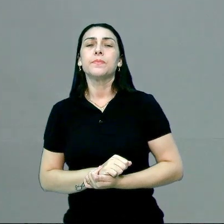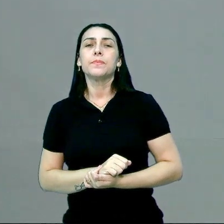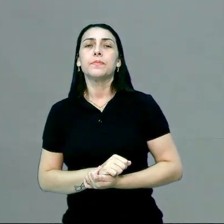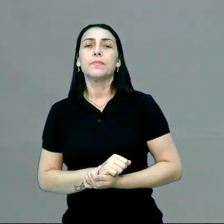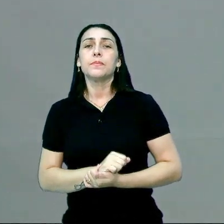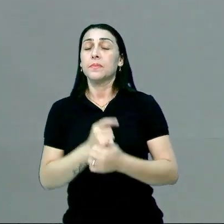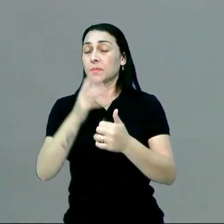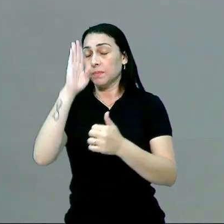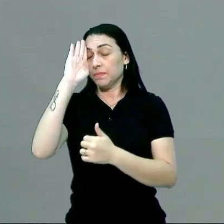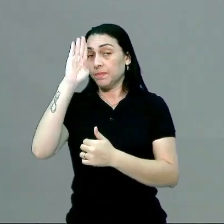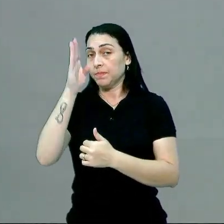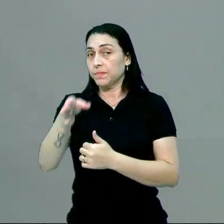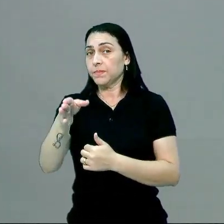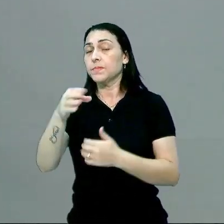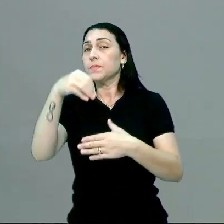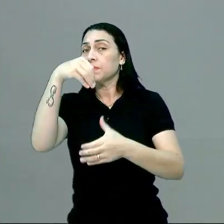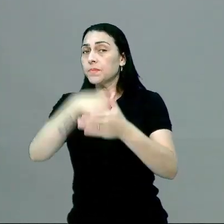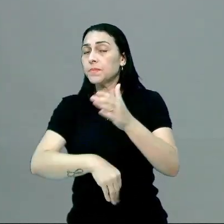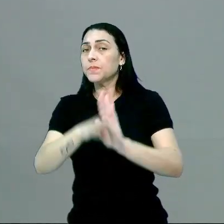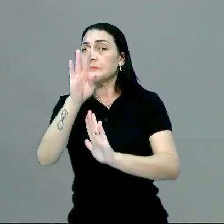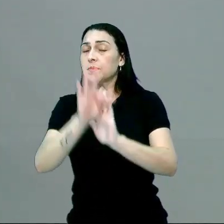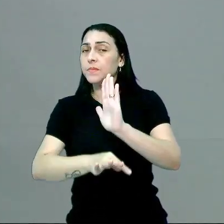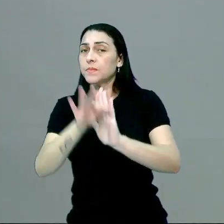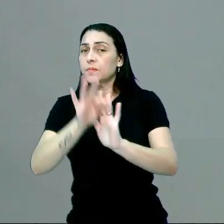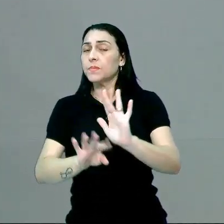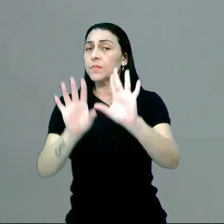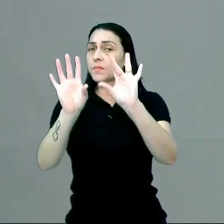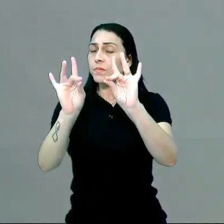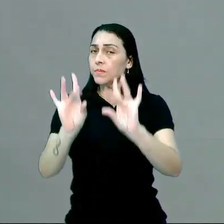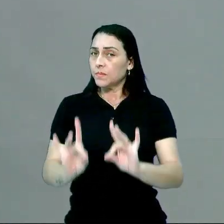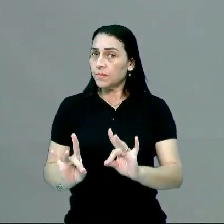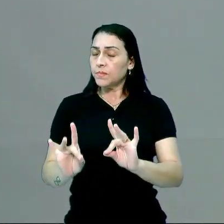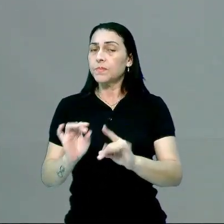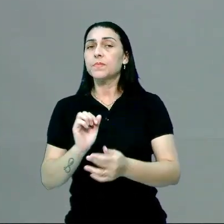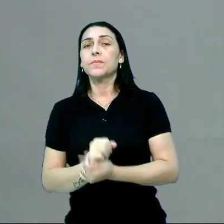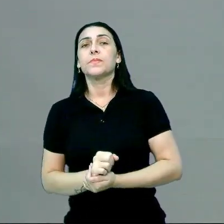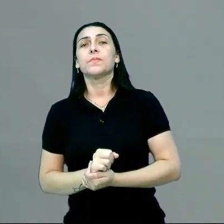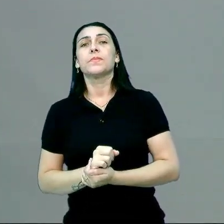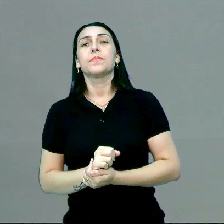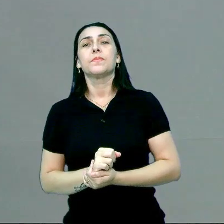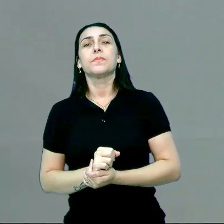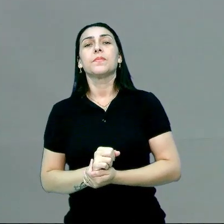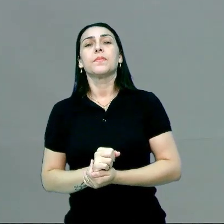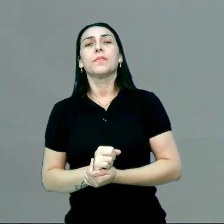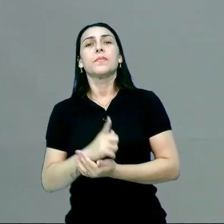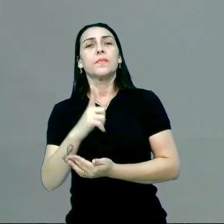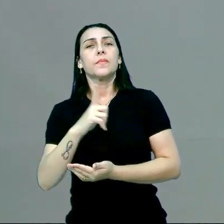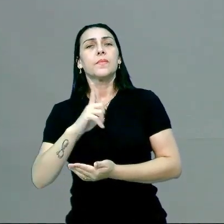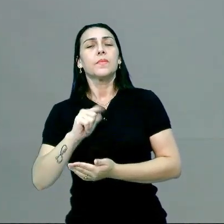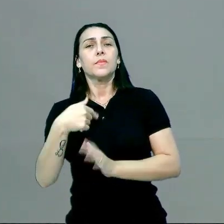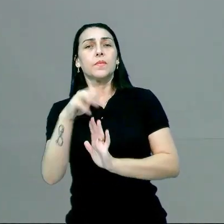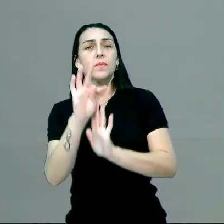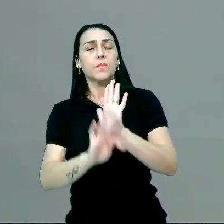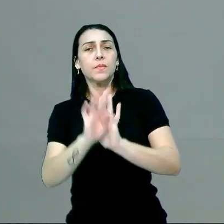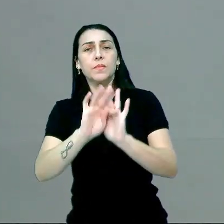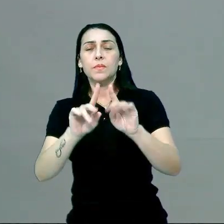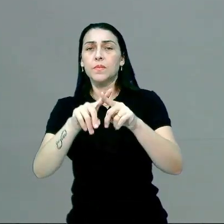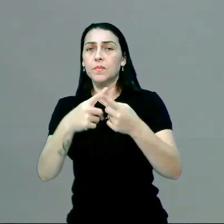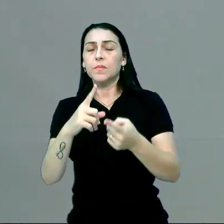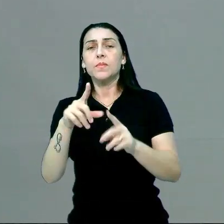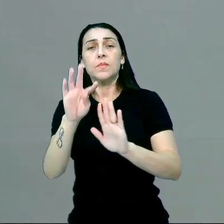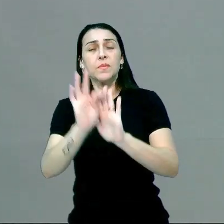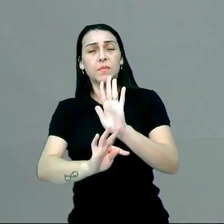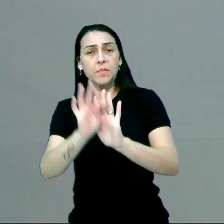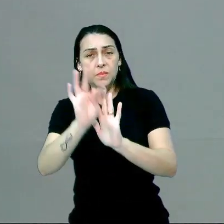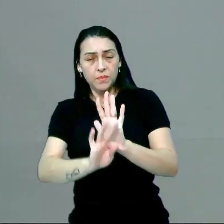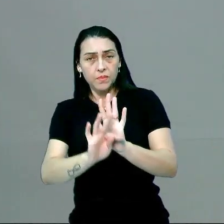Então, principalmente dentro do texto descritivo, geralmente a descrição ela habita em outros textos, mas quando o texto